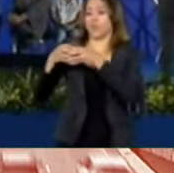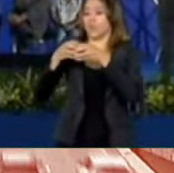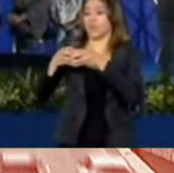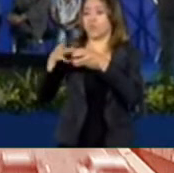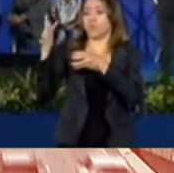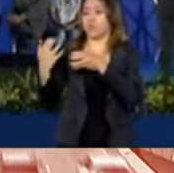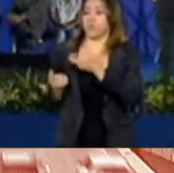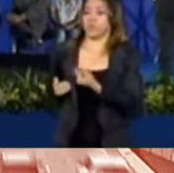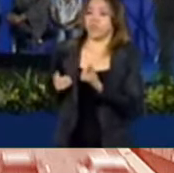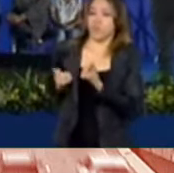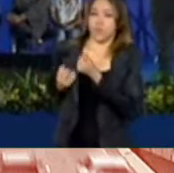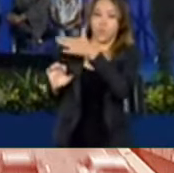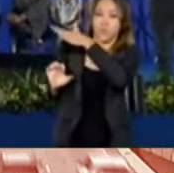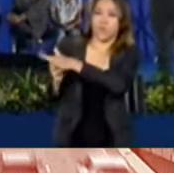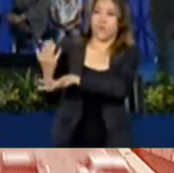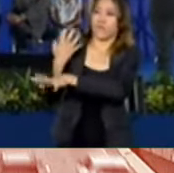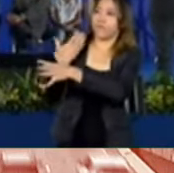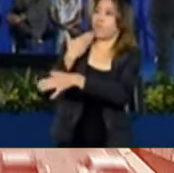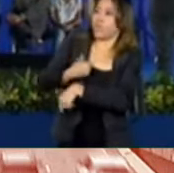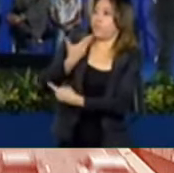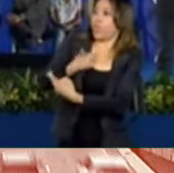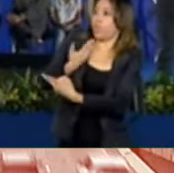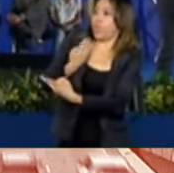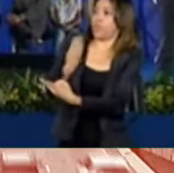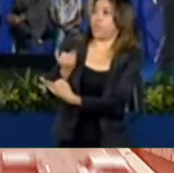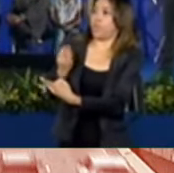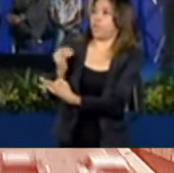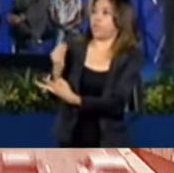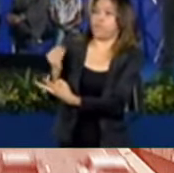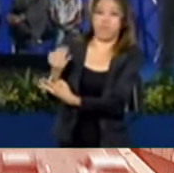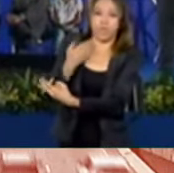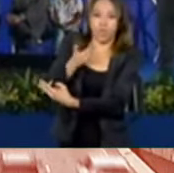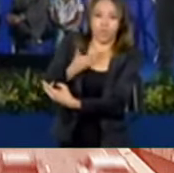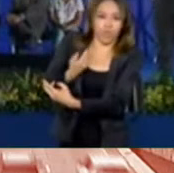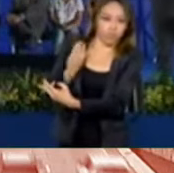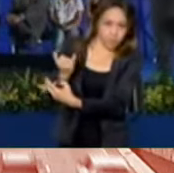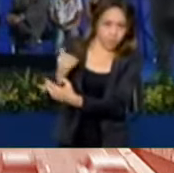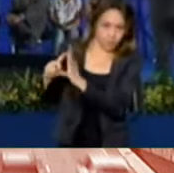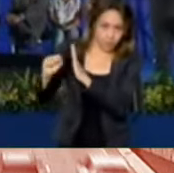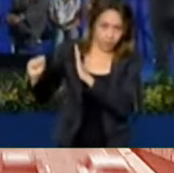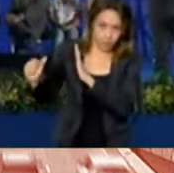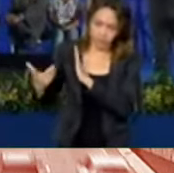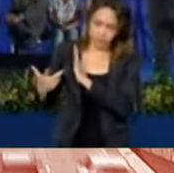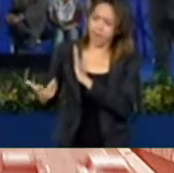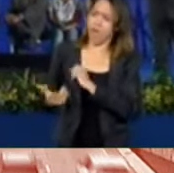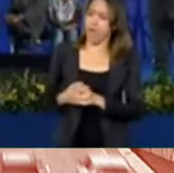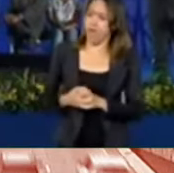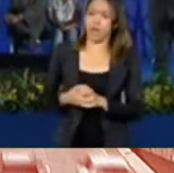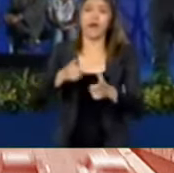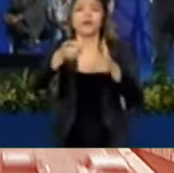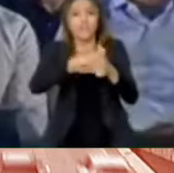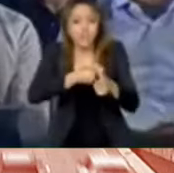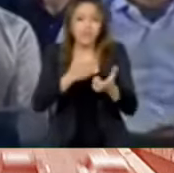na gargalhada. Foi um momento de descontração do tenso Tarcísio de Freitas, né? Um governador